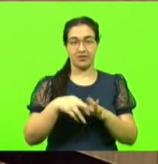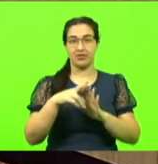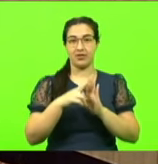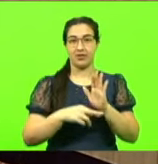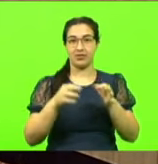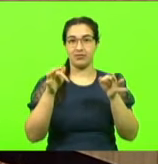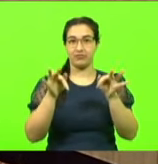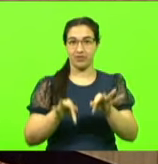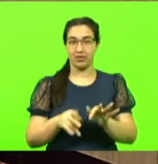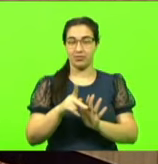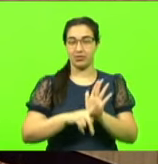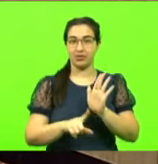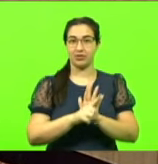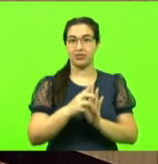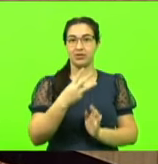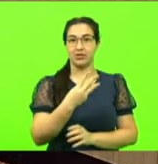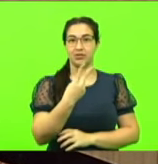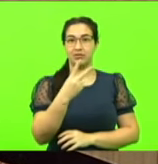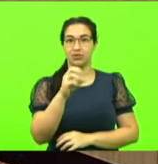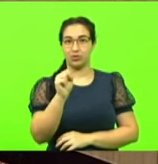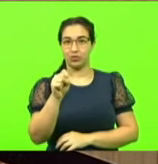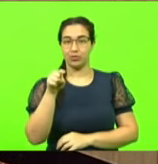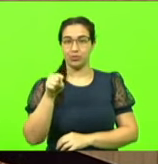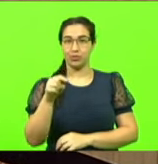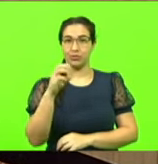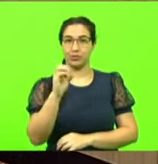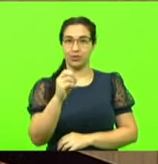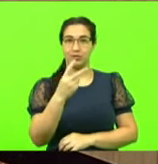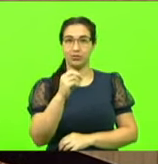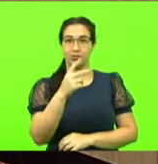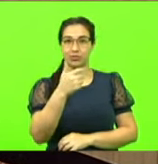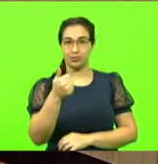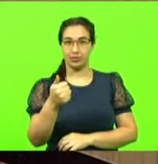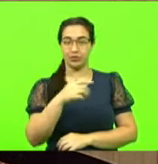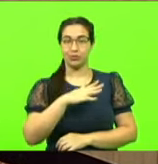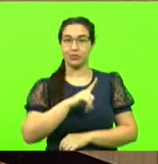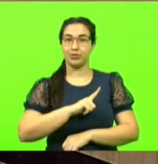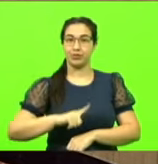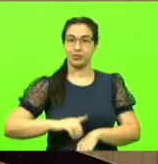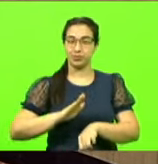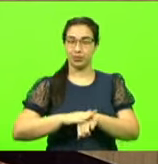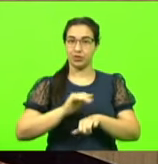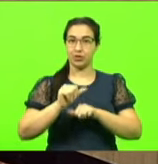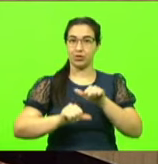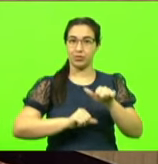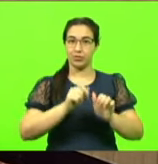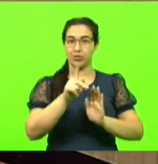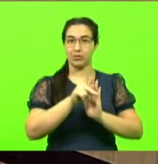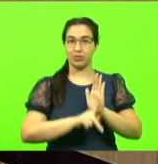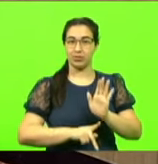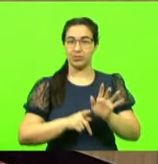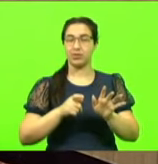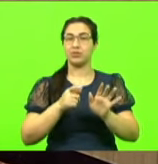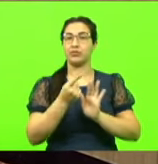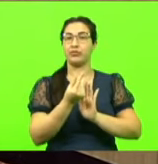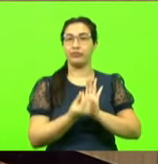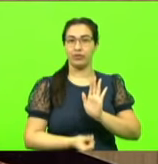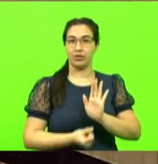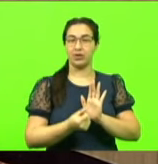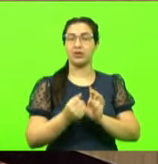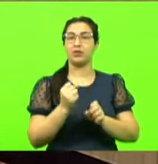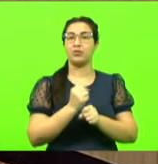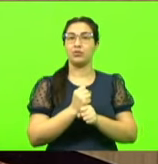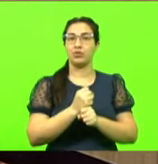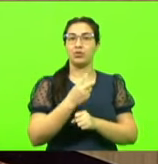projeto de lei 328.0/2021, autor Governo do Estado, altera a programação físico-financeira do Plano Plurianual para o